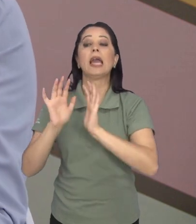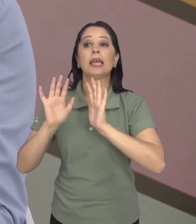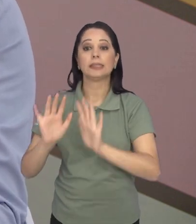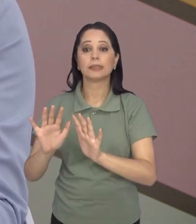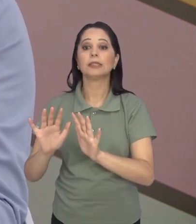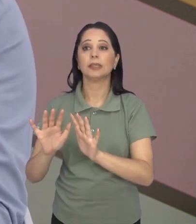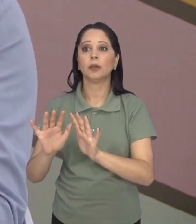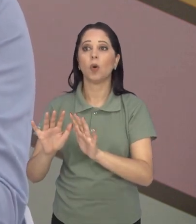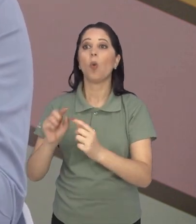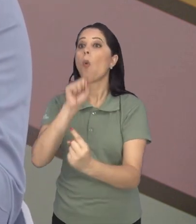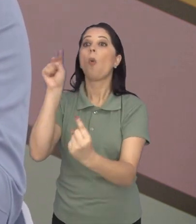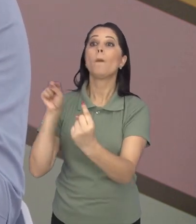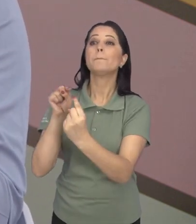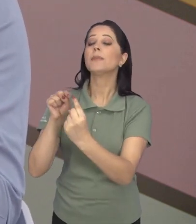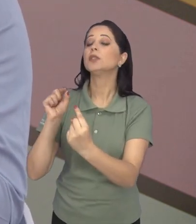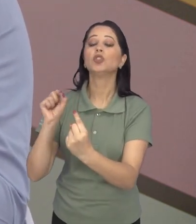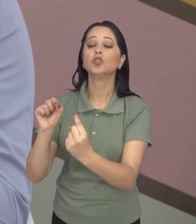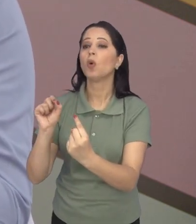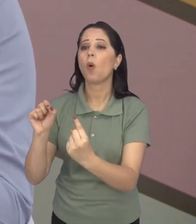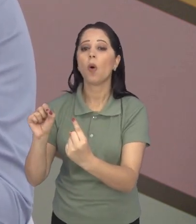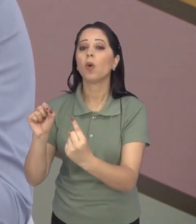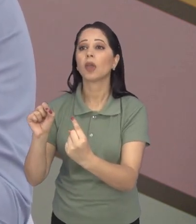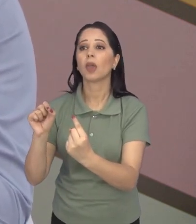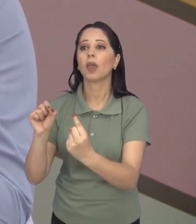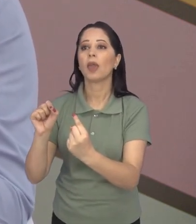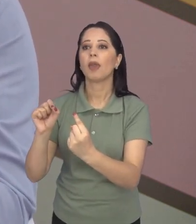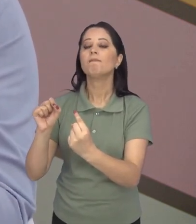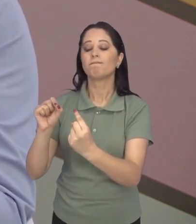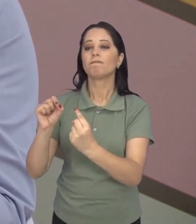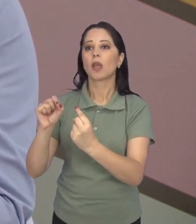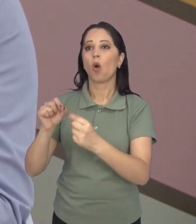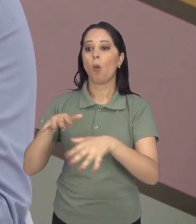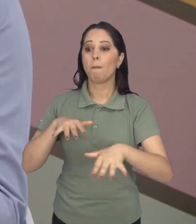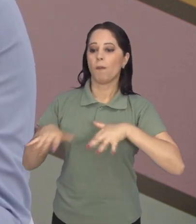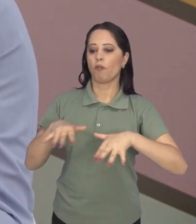programas específicos, tá? E a intenção disso é